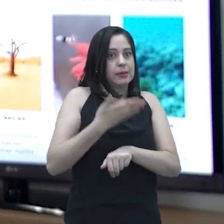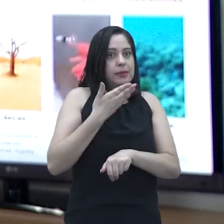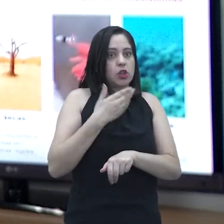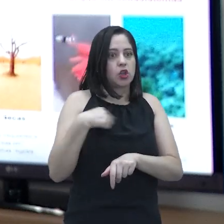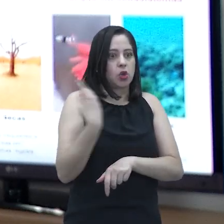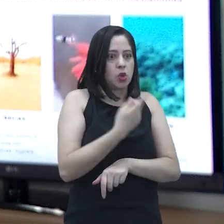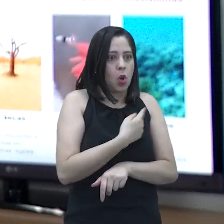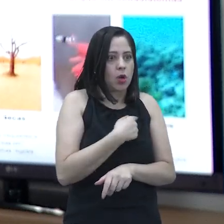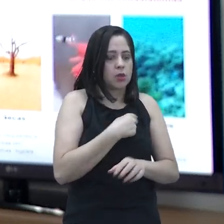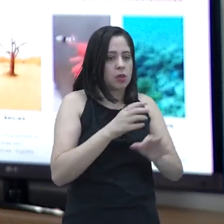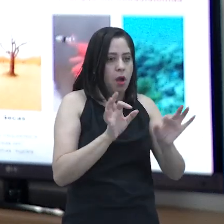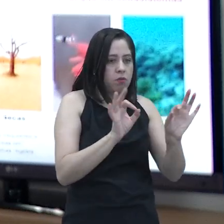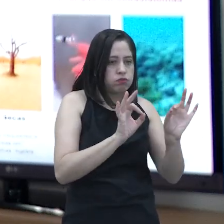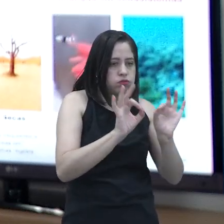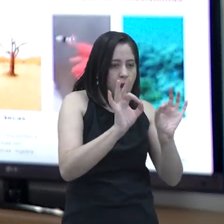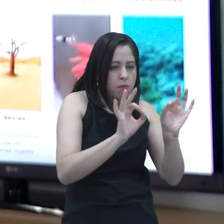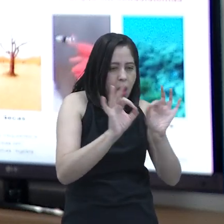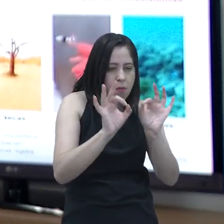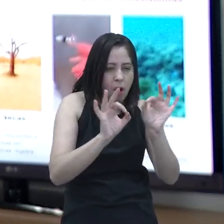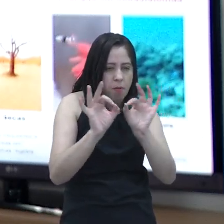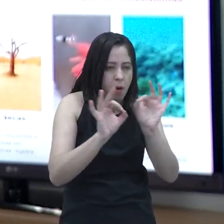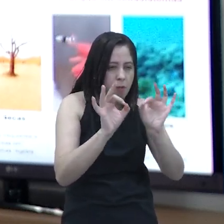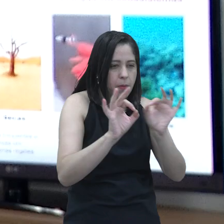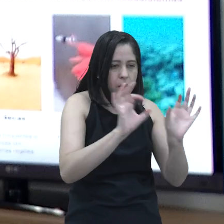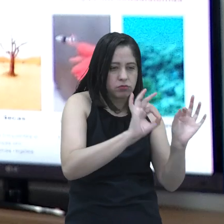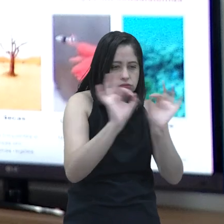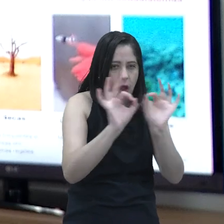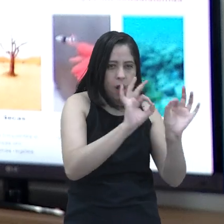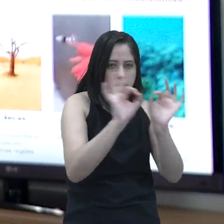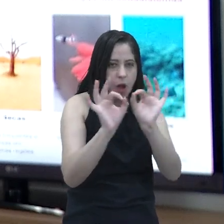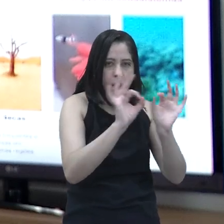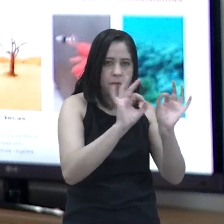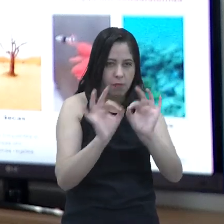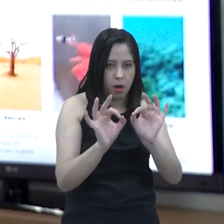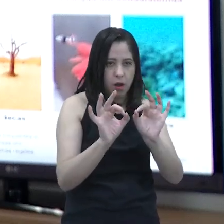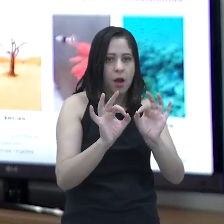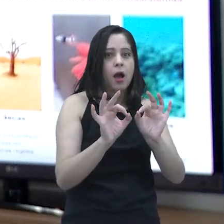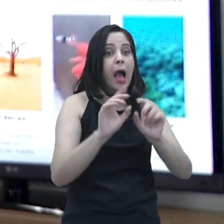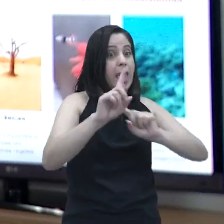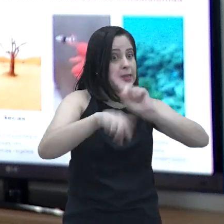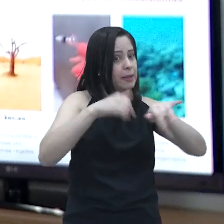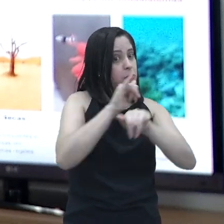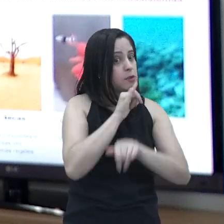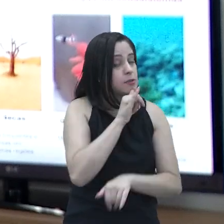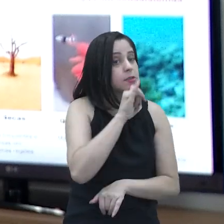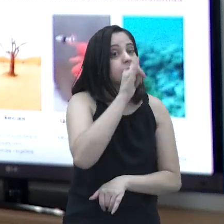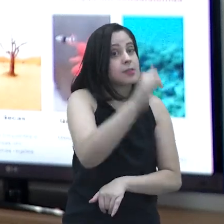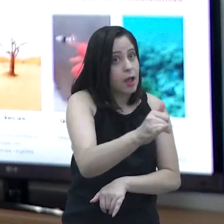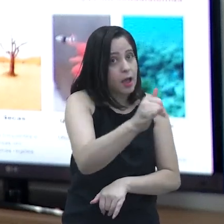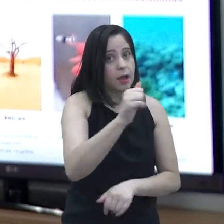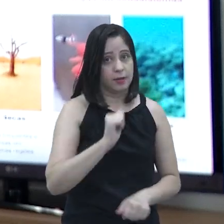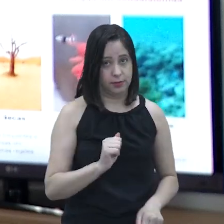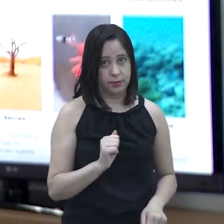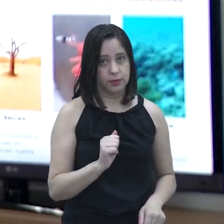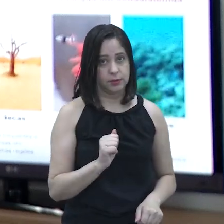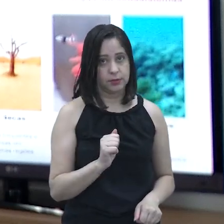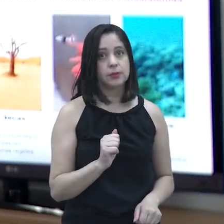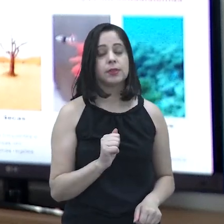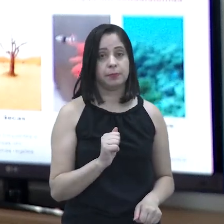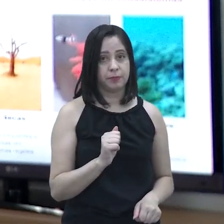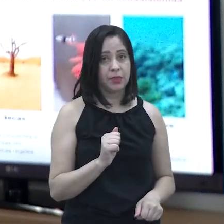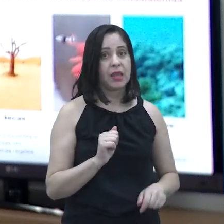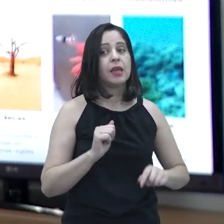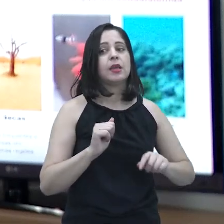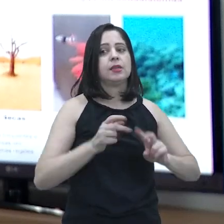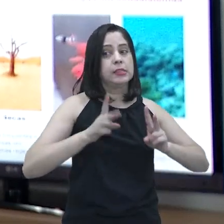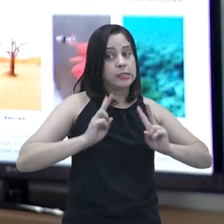pessoas que no futuro escutam outro alerta e dizem, eles não acertaram, então vou esquecer, e termina acontecendo. Não? Então a ideia, como